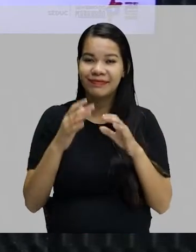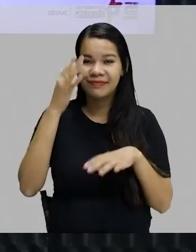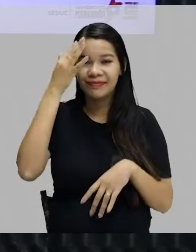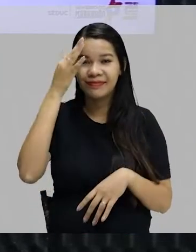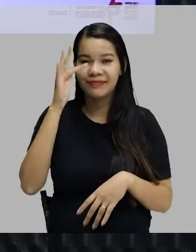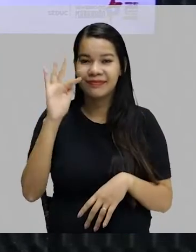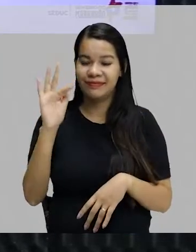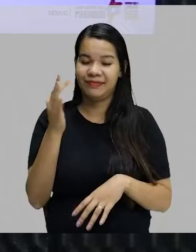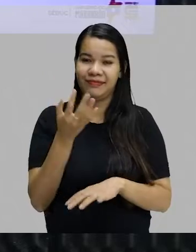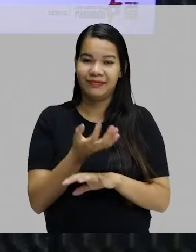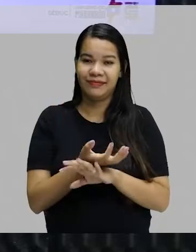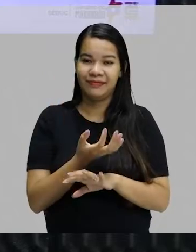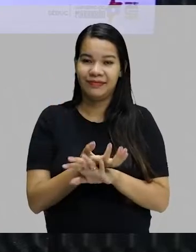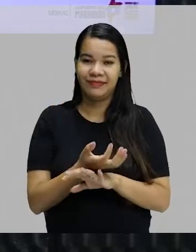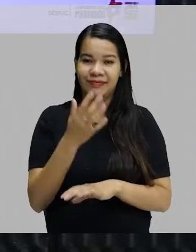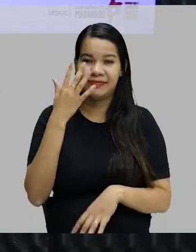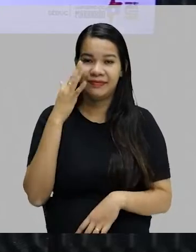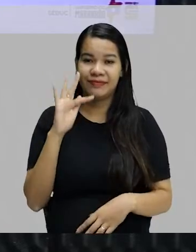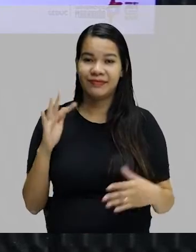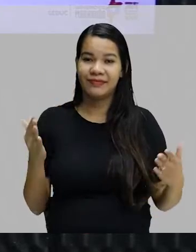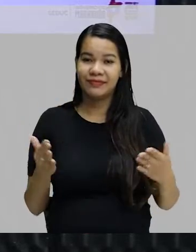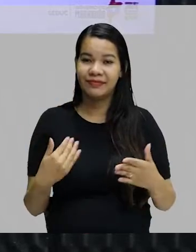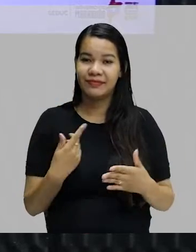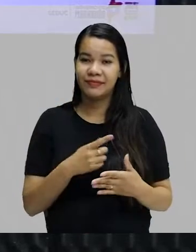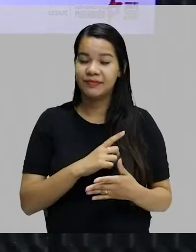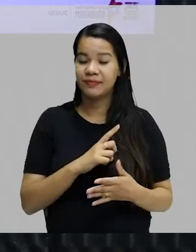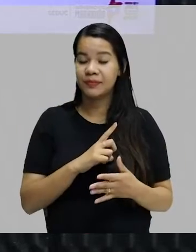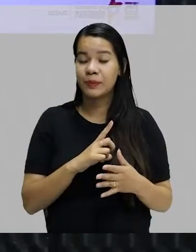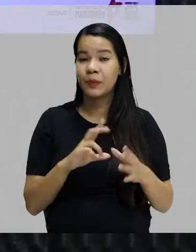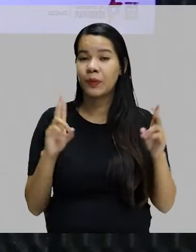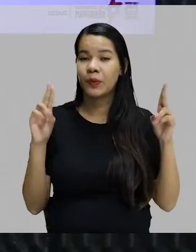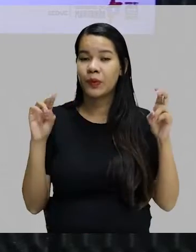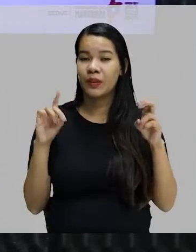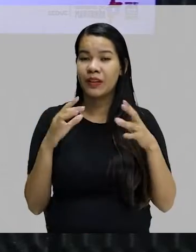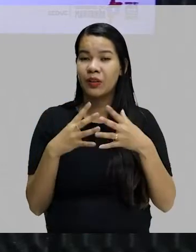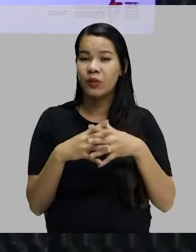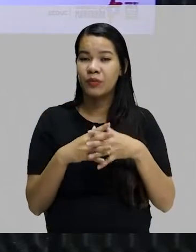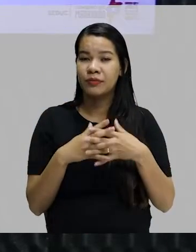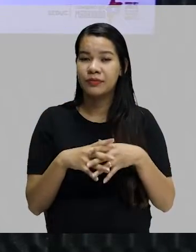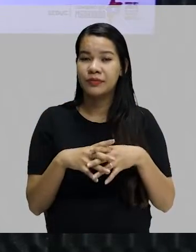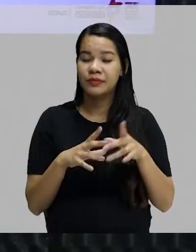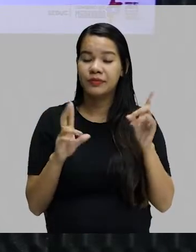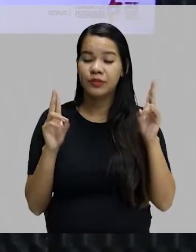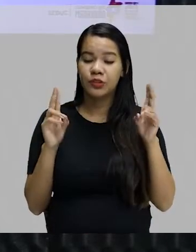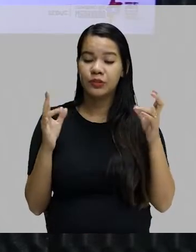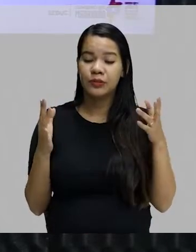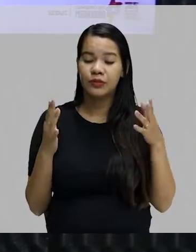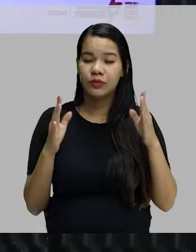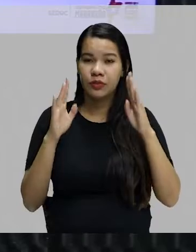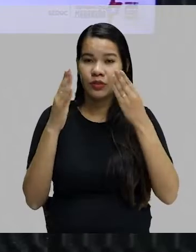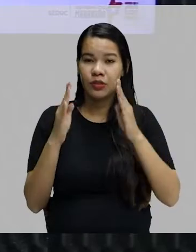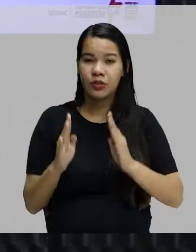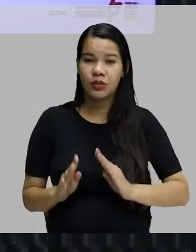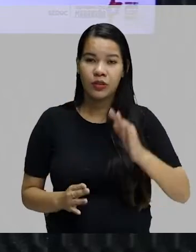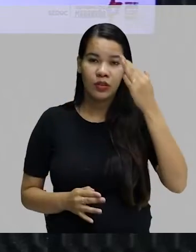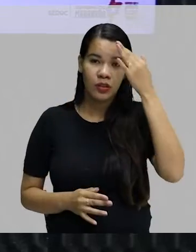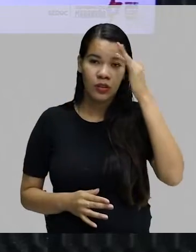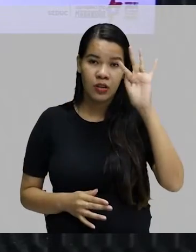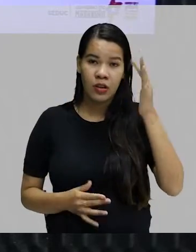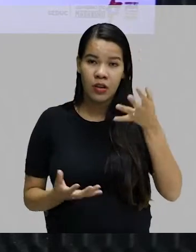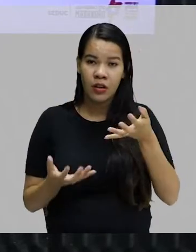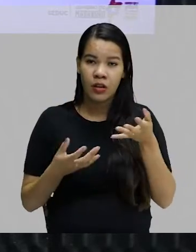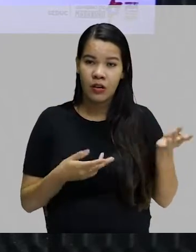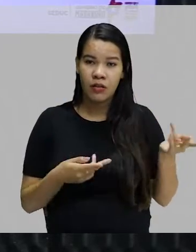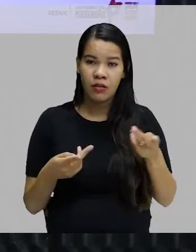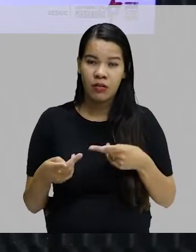bem complexo, que é sobre a filosofia analítica. Por isso eu quero te convidar a ter todo o teu material aí bem separado, tá? Pega a